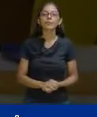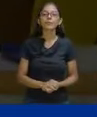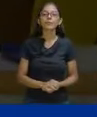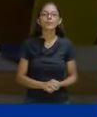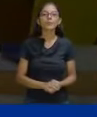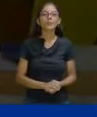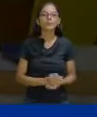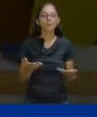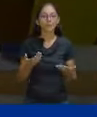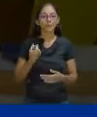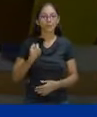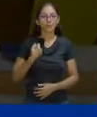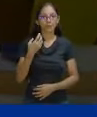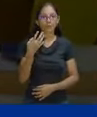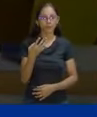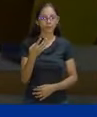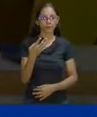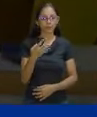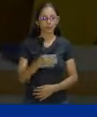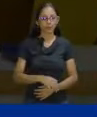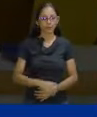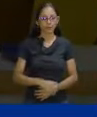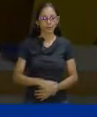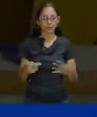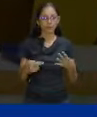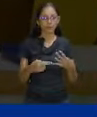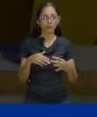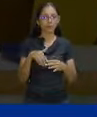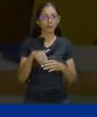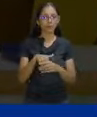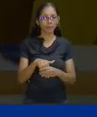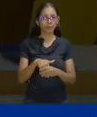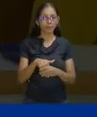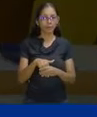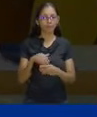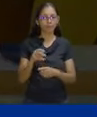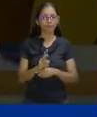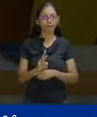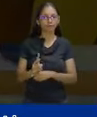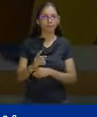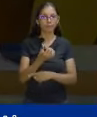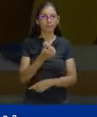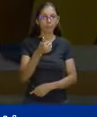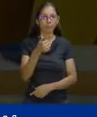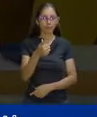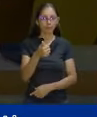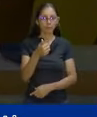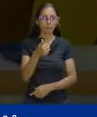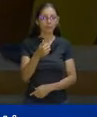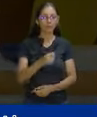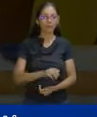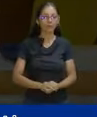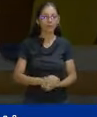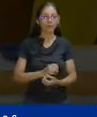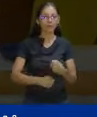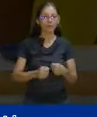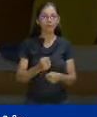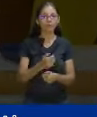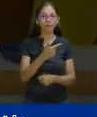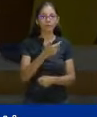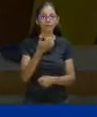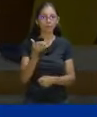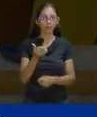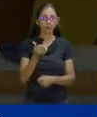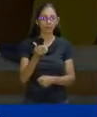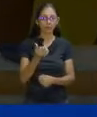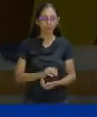ao julgamento, item 4 da pauta, recurso eleitoral na execução fiscal 61 de 2016.